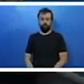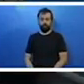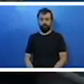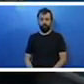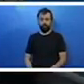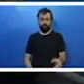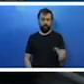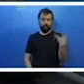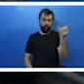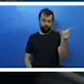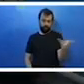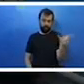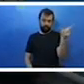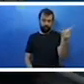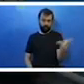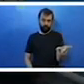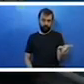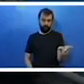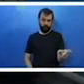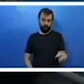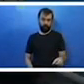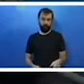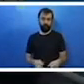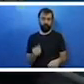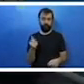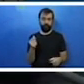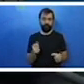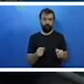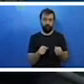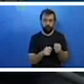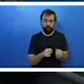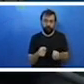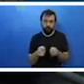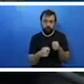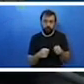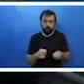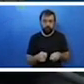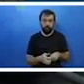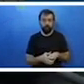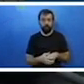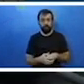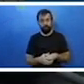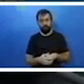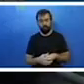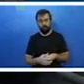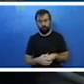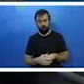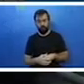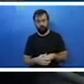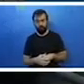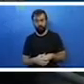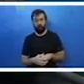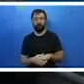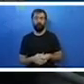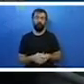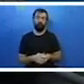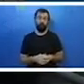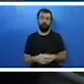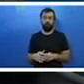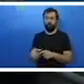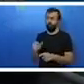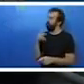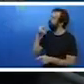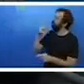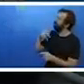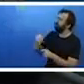Esse aqui, que era o cara que cuidava do dinheiro, das finanças, ó. Rei, acho melhor dar uma parada na cobrança da